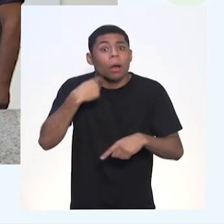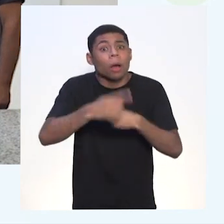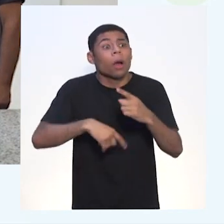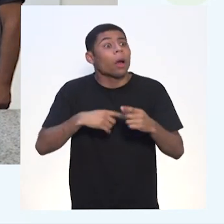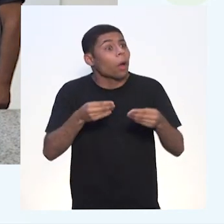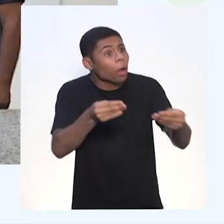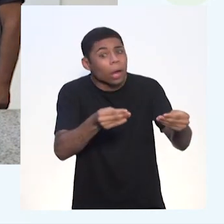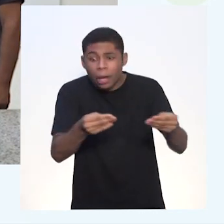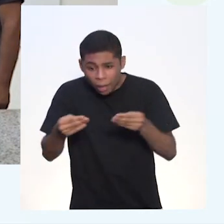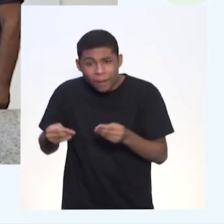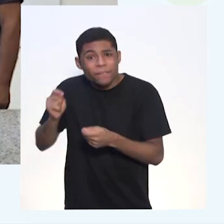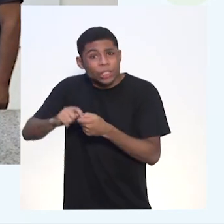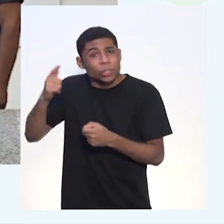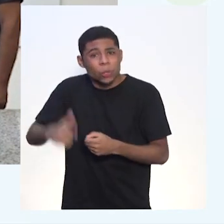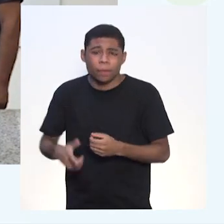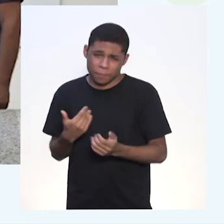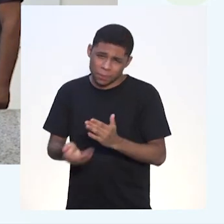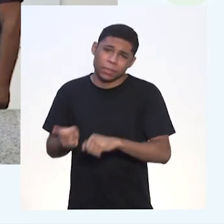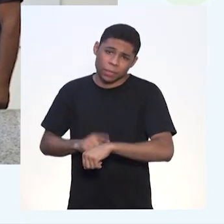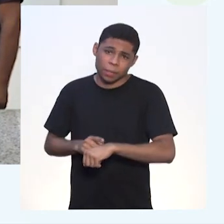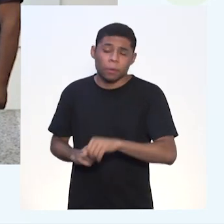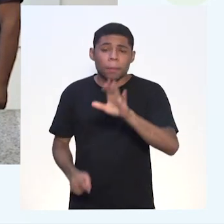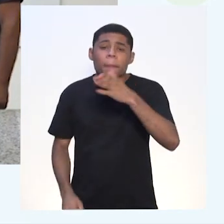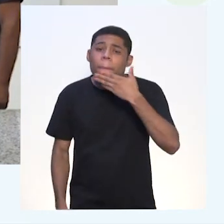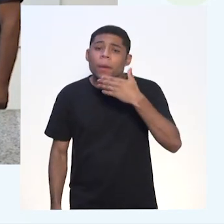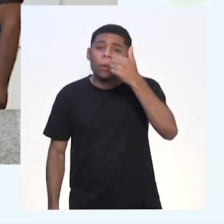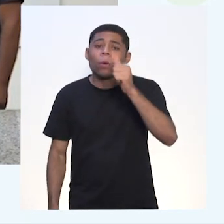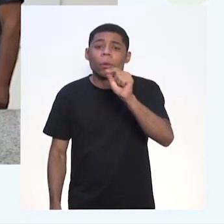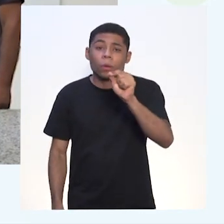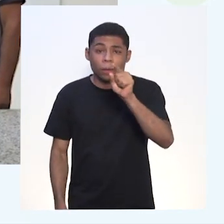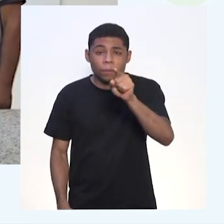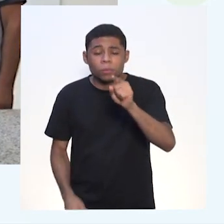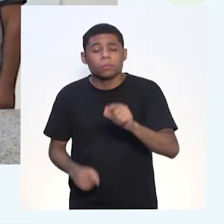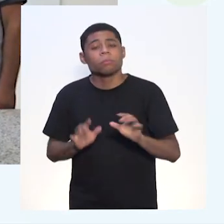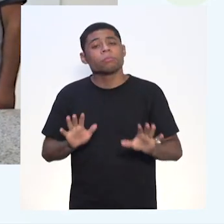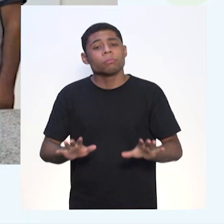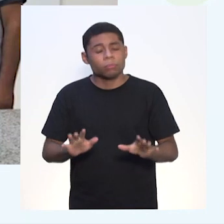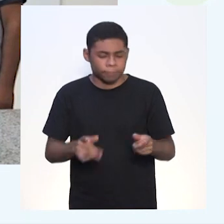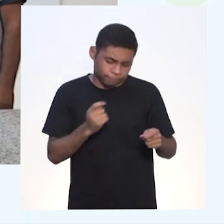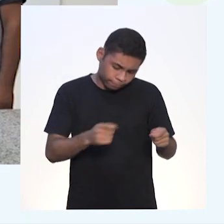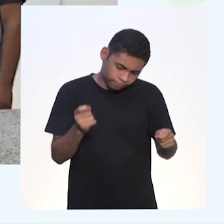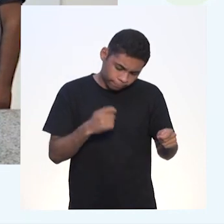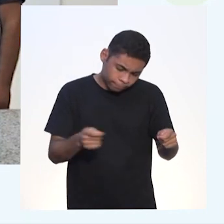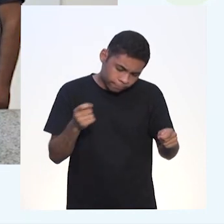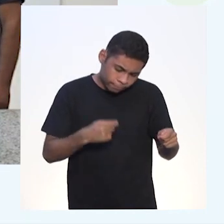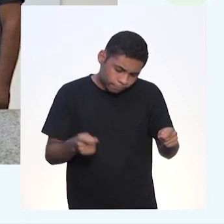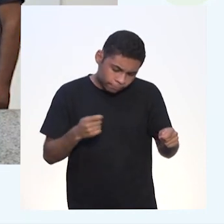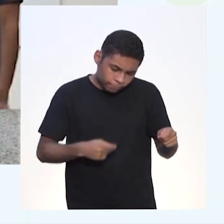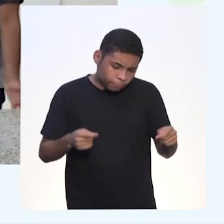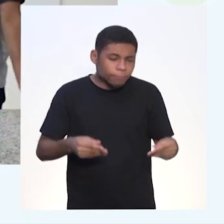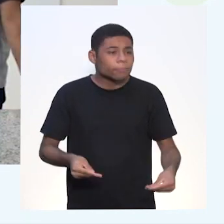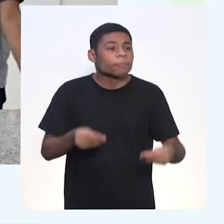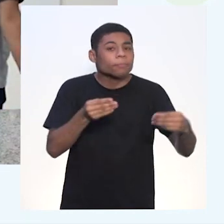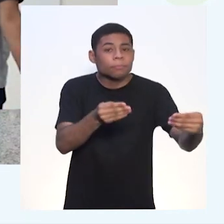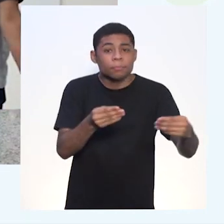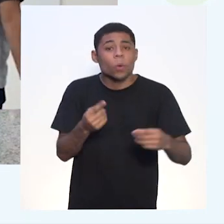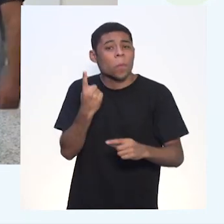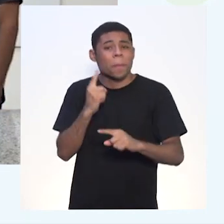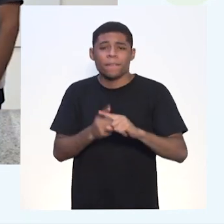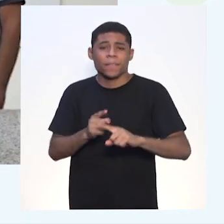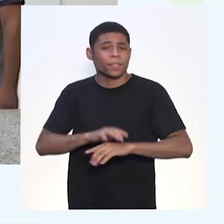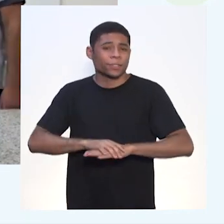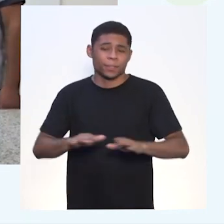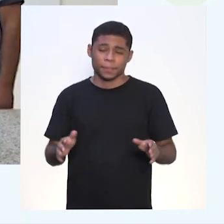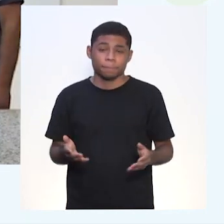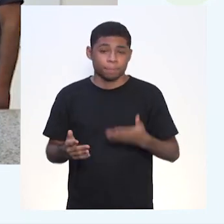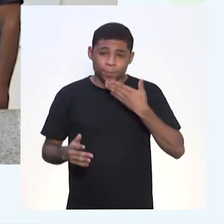ter que fazer de novo. Então talvez fosse melhor você ter levado um tempo maior e ter feito ela uma vez só né? uma vez,